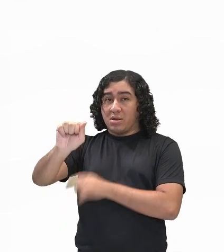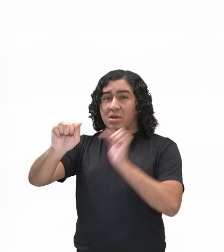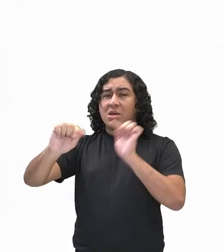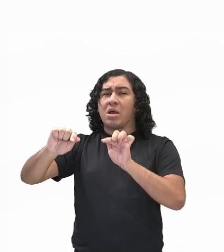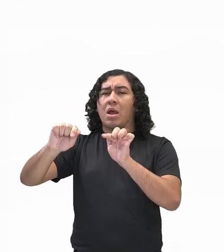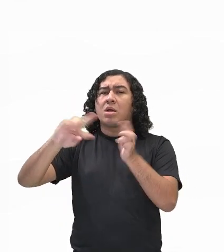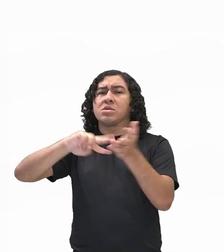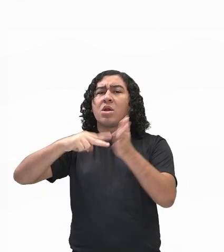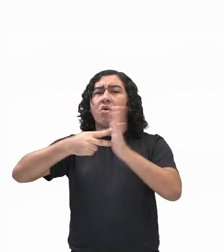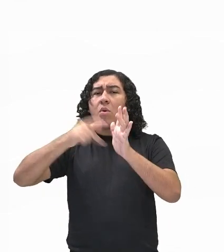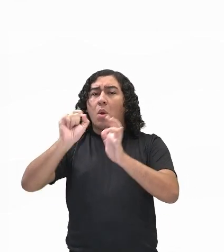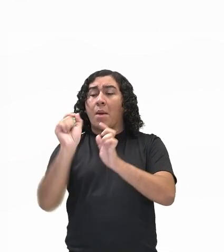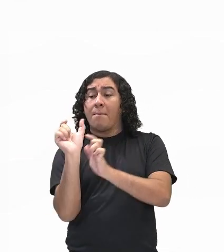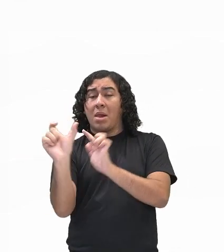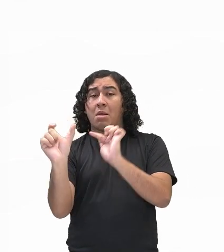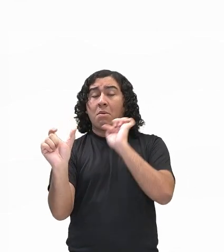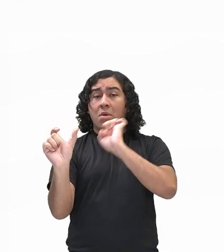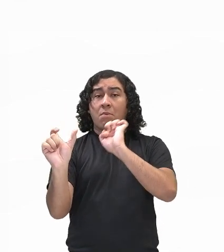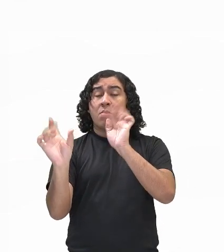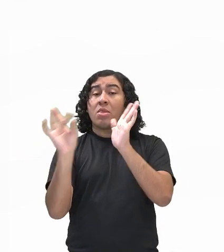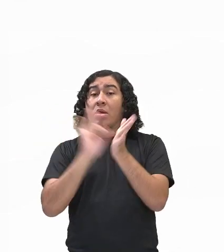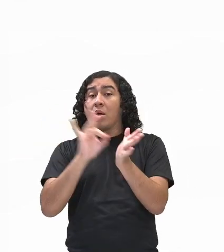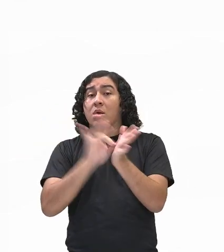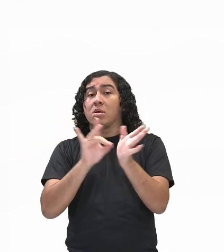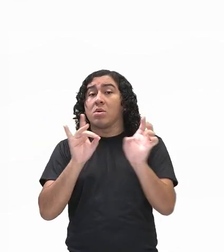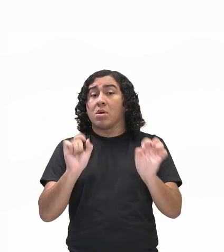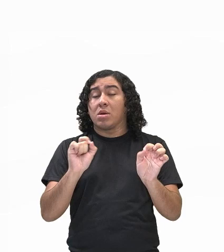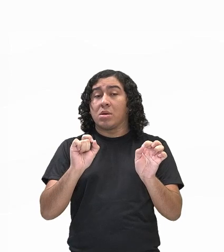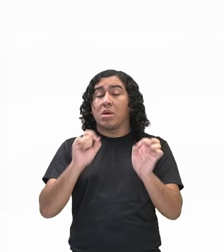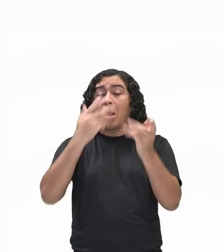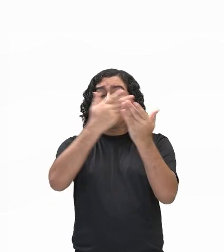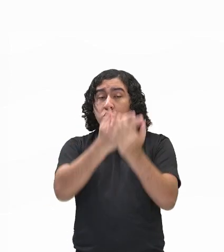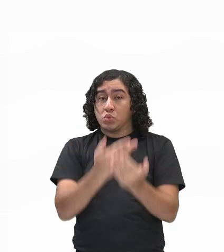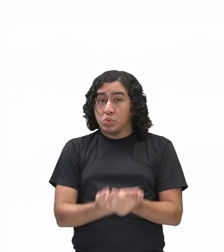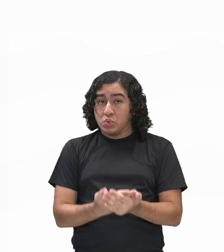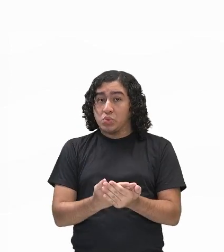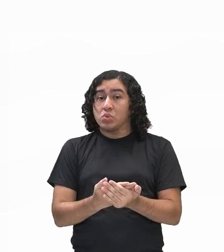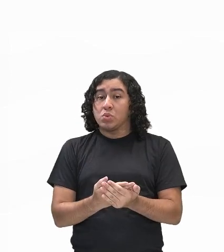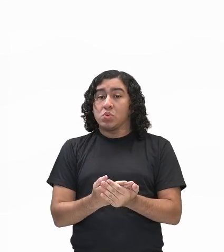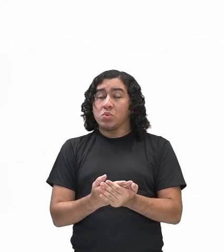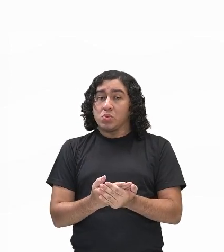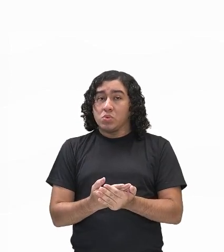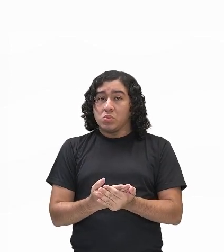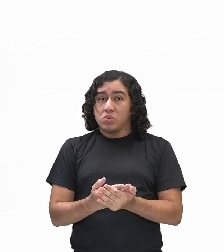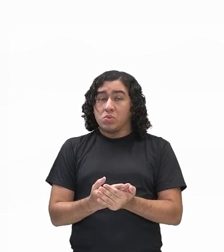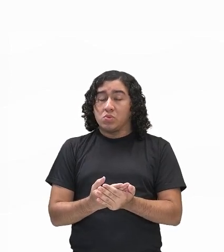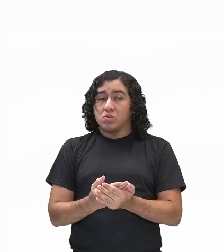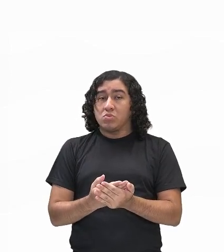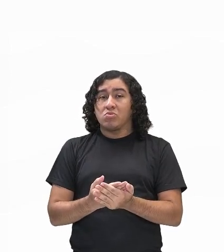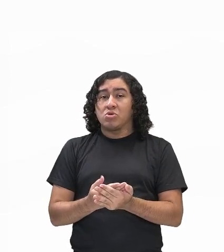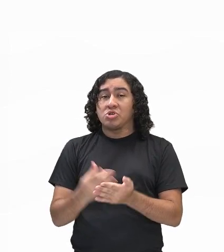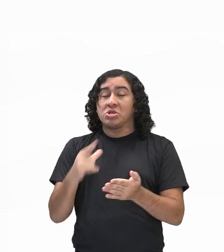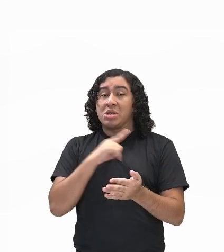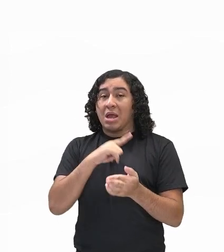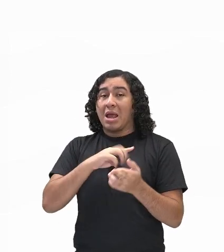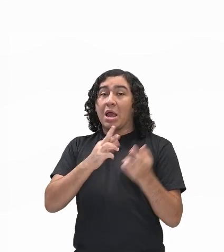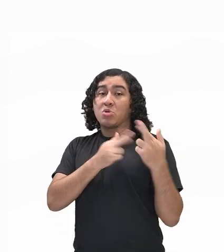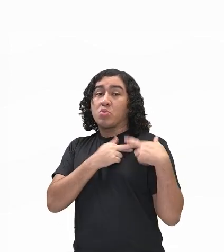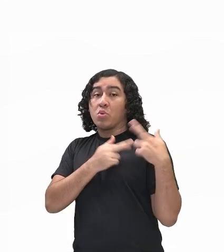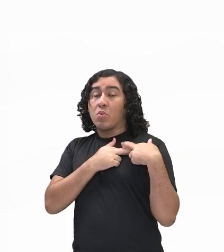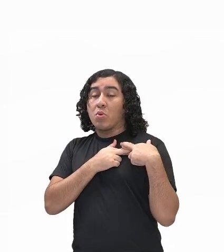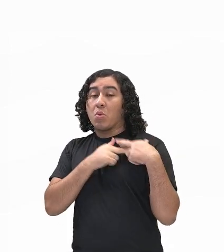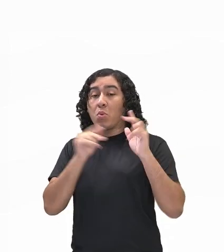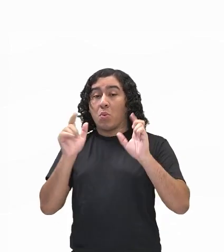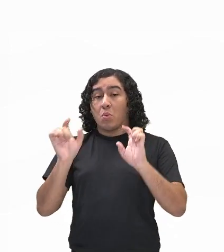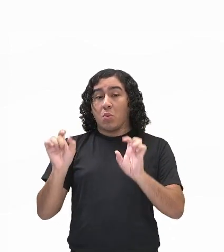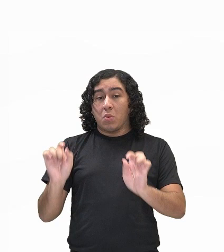sua origem. Vai indicar um estudo que se ocupa com a